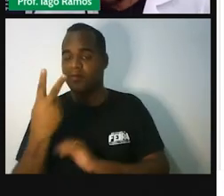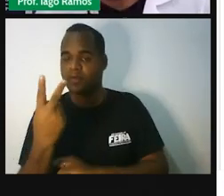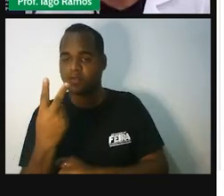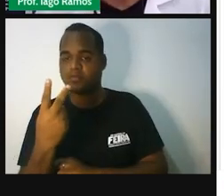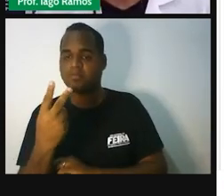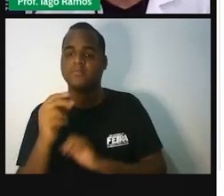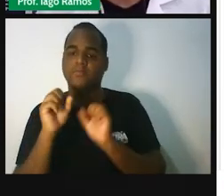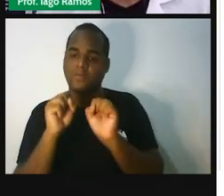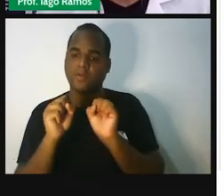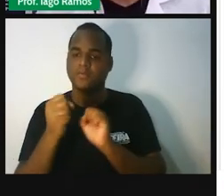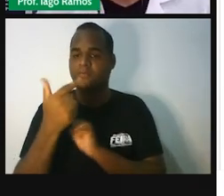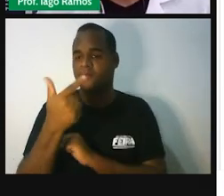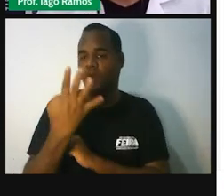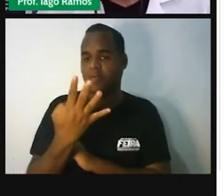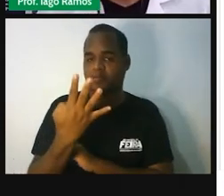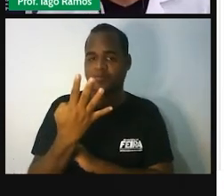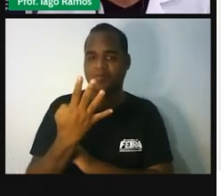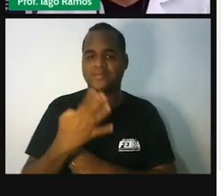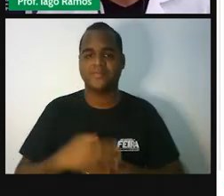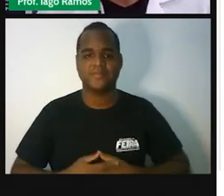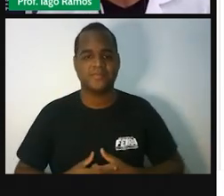sobra 24.